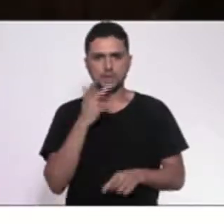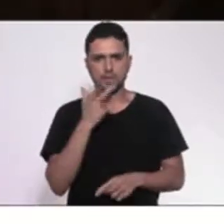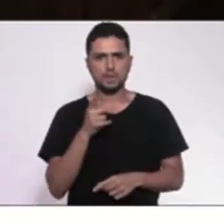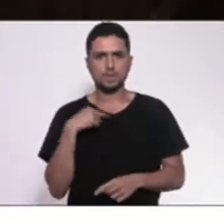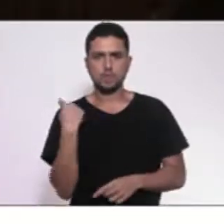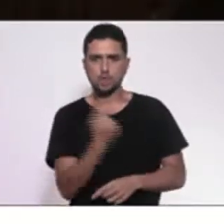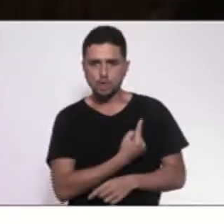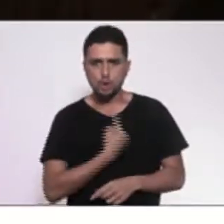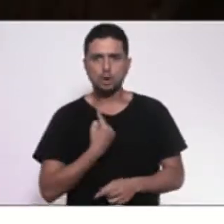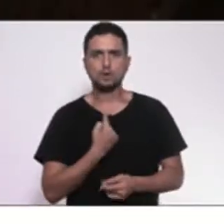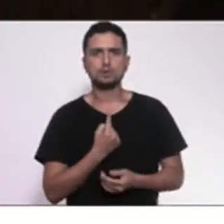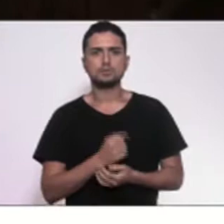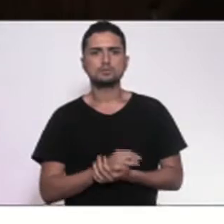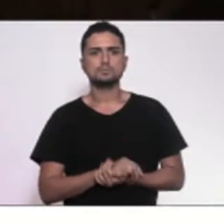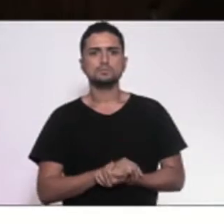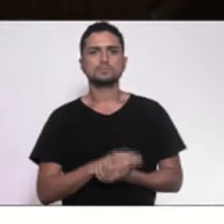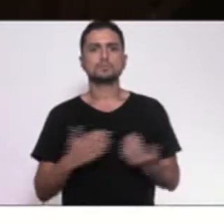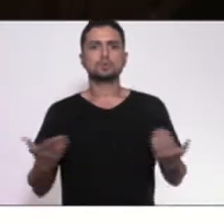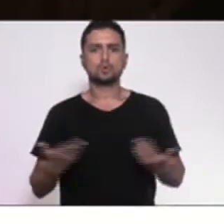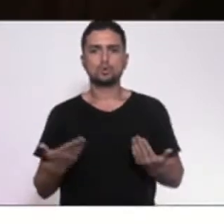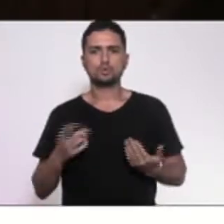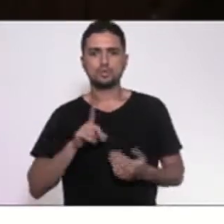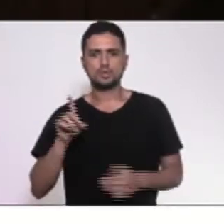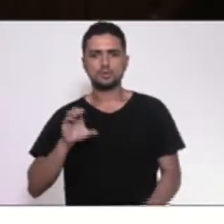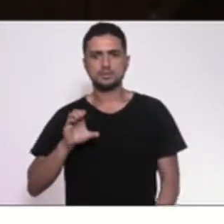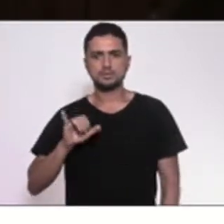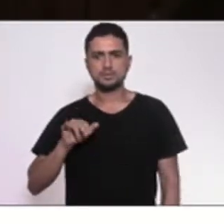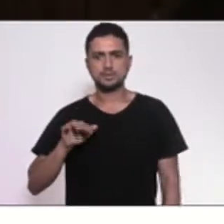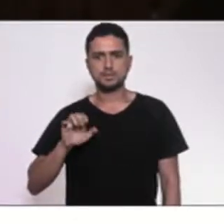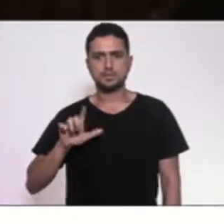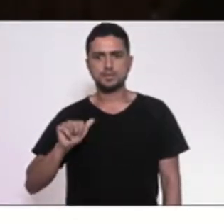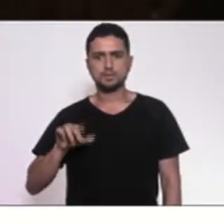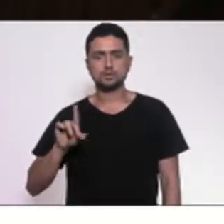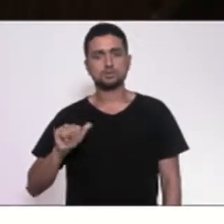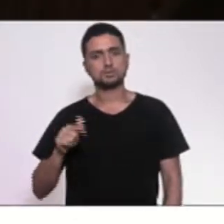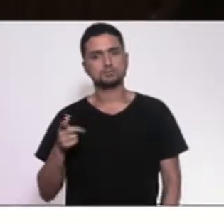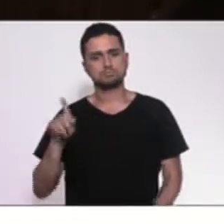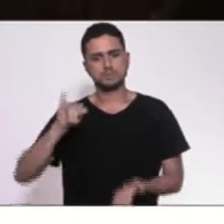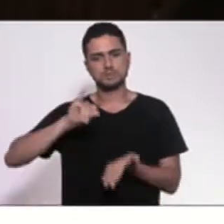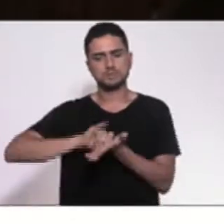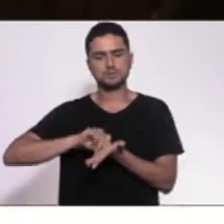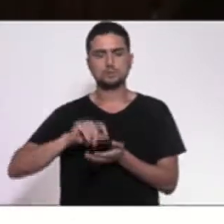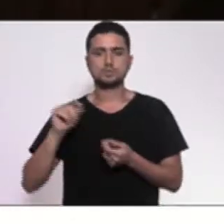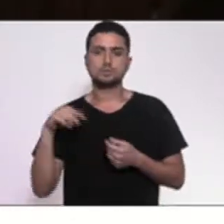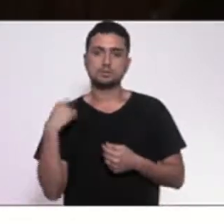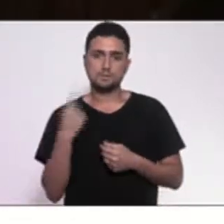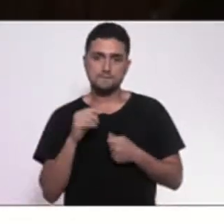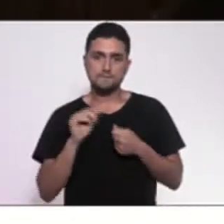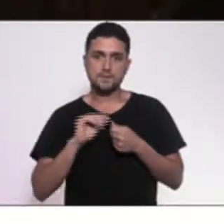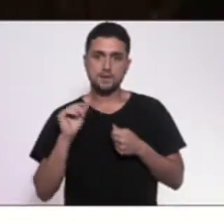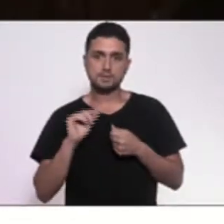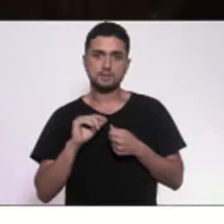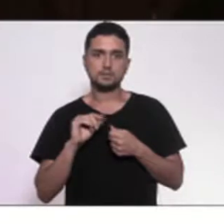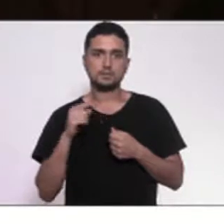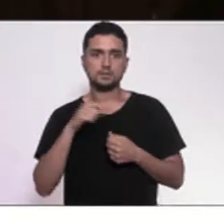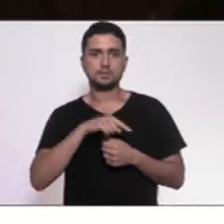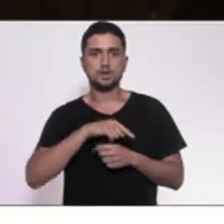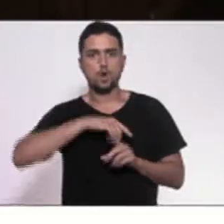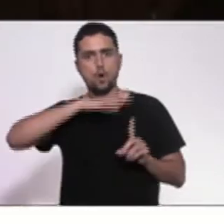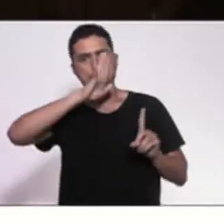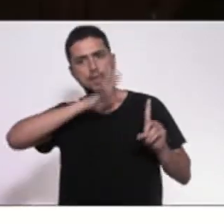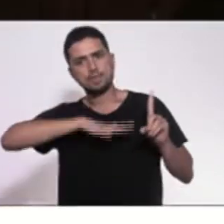que nós, hoje, na Cinelândia, faremos uma homenagem, não só simbólica,